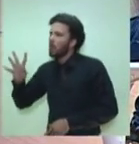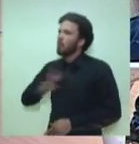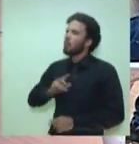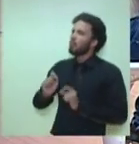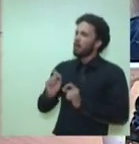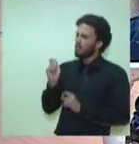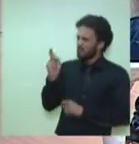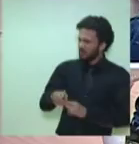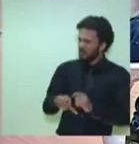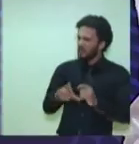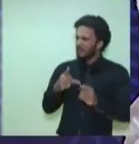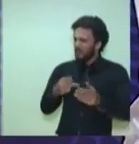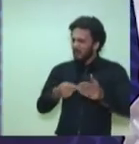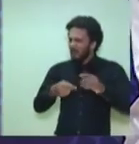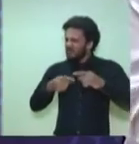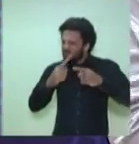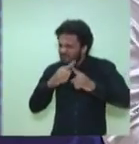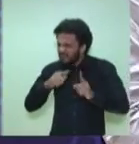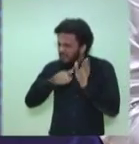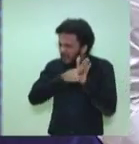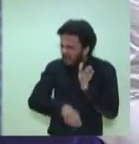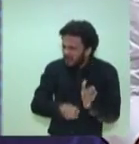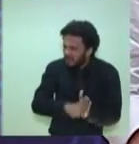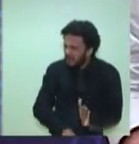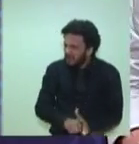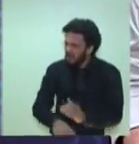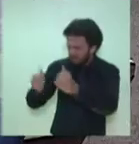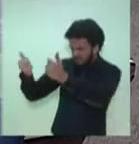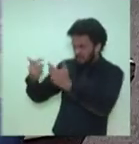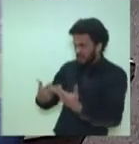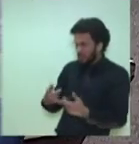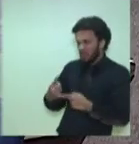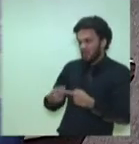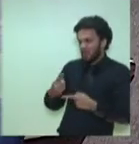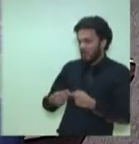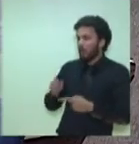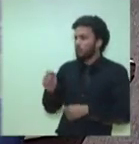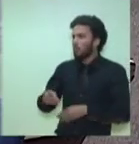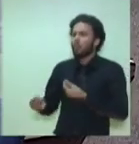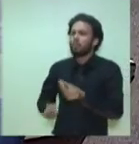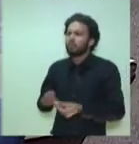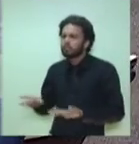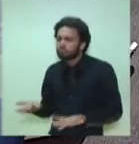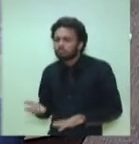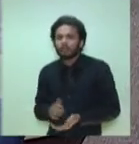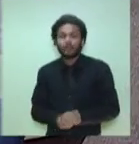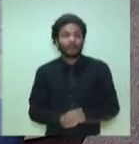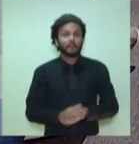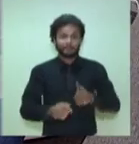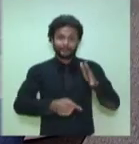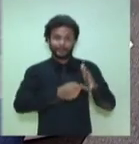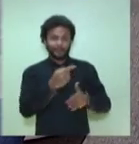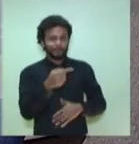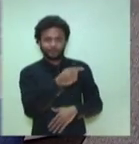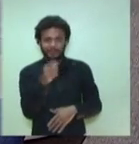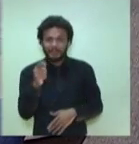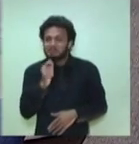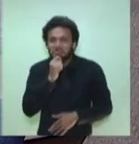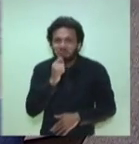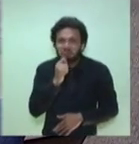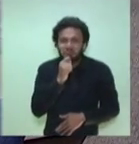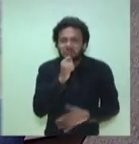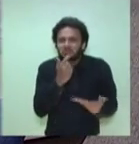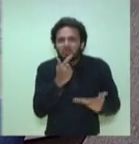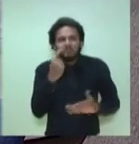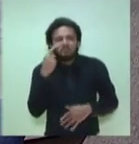estar no vermelho. Daí para falar sobre isso? Claro. 2 minutos, candidato. Primeiro eu quero repor, vocês não acompanharam, talvez alguns não